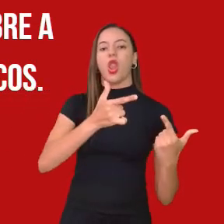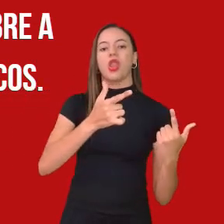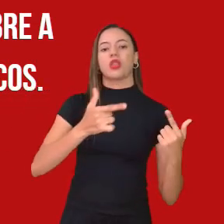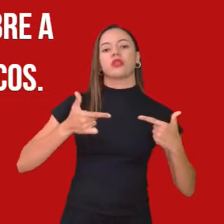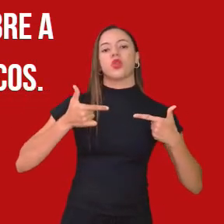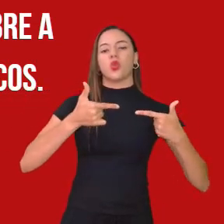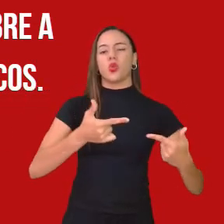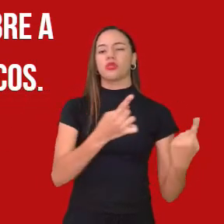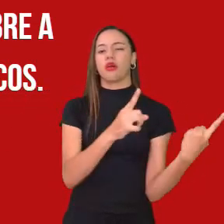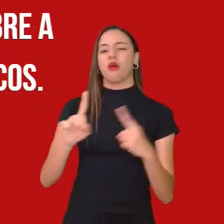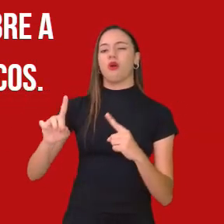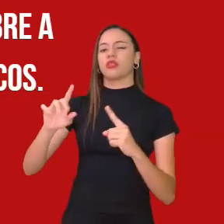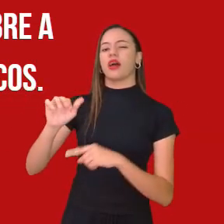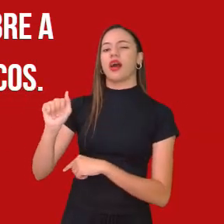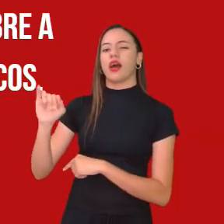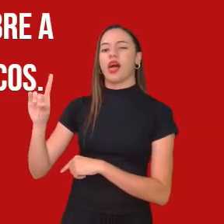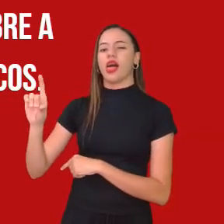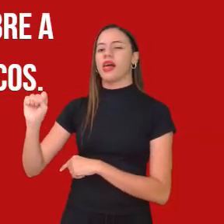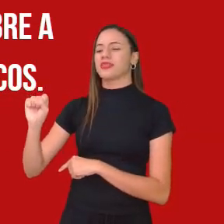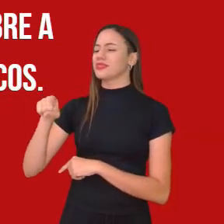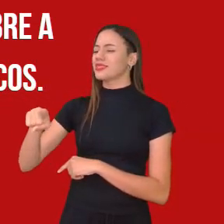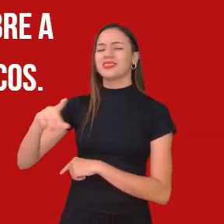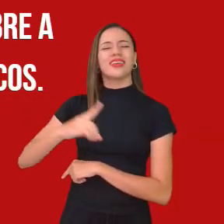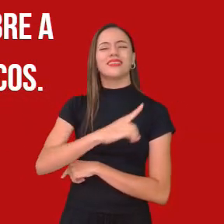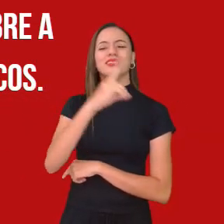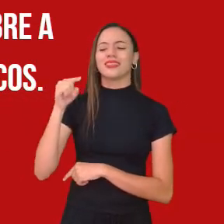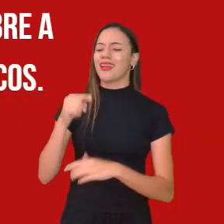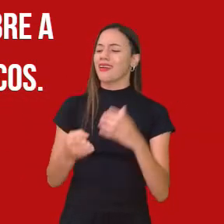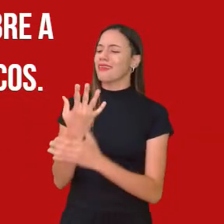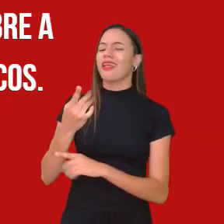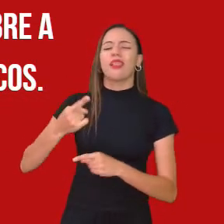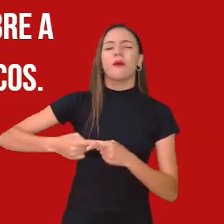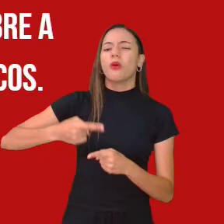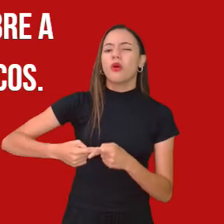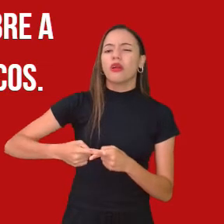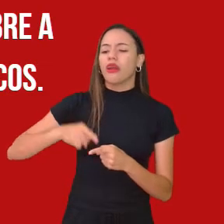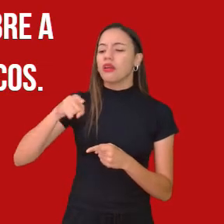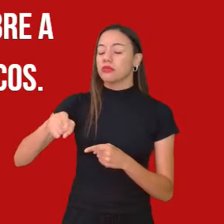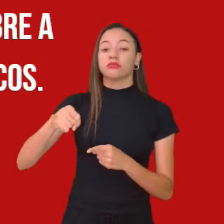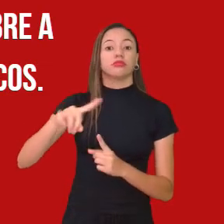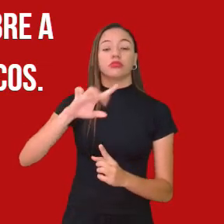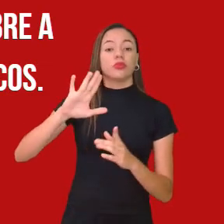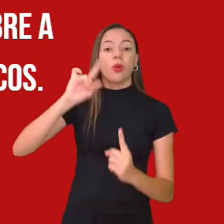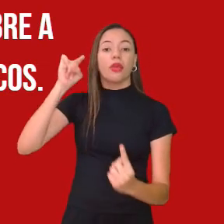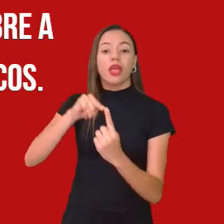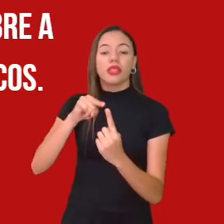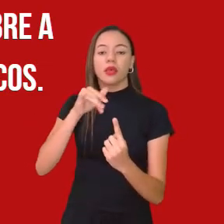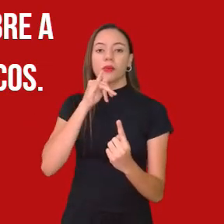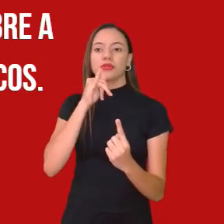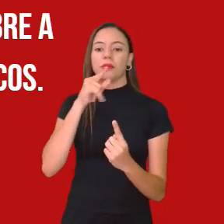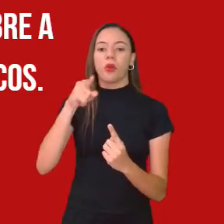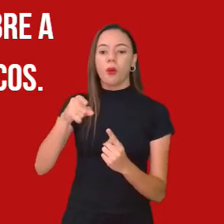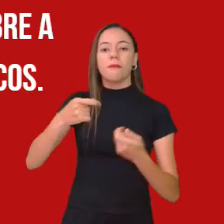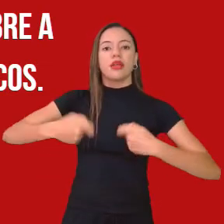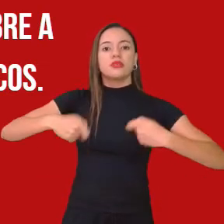porquê dessa data? Essa data ela foi instituída como forma de despertar a necessidade da